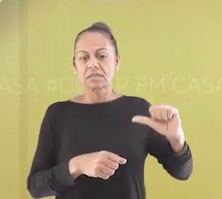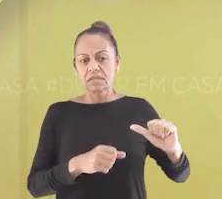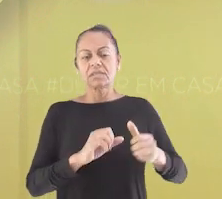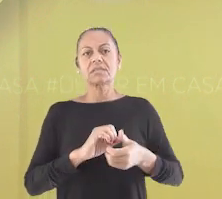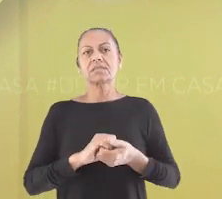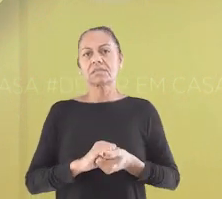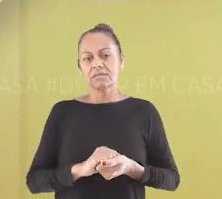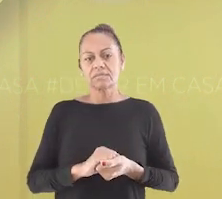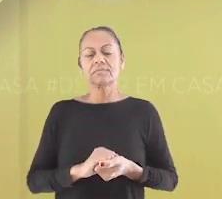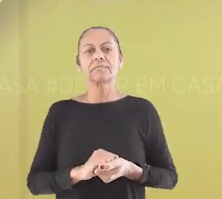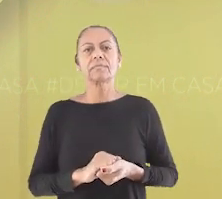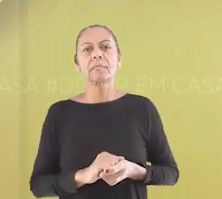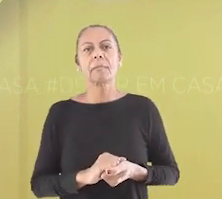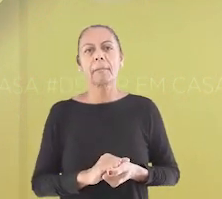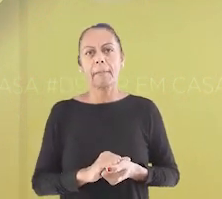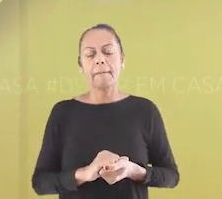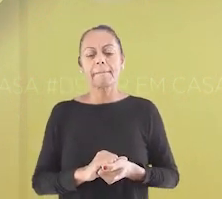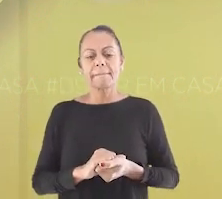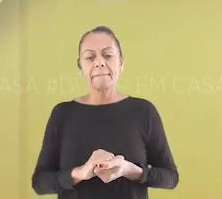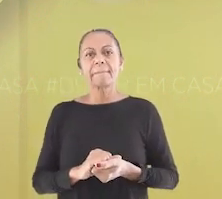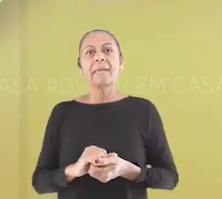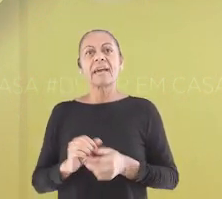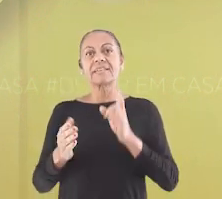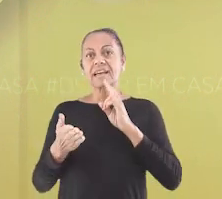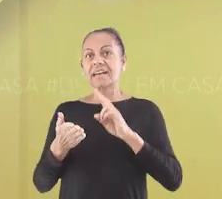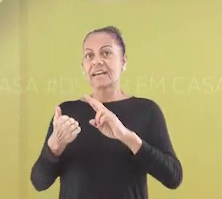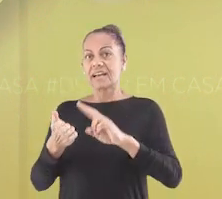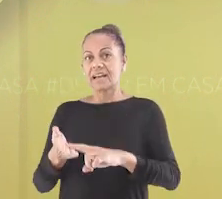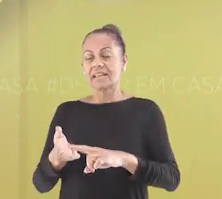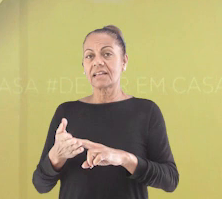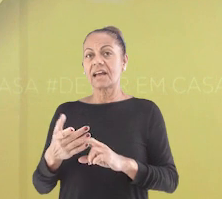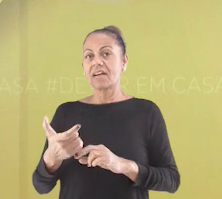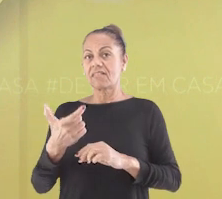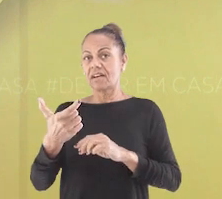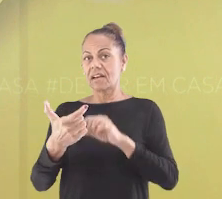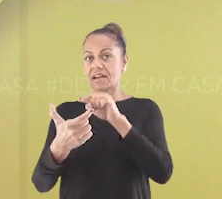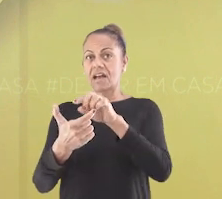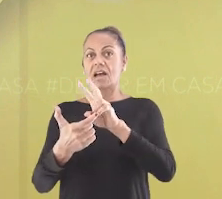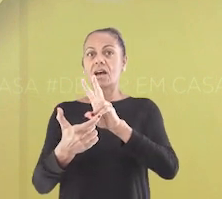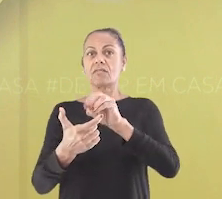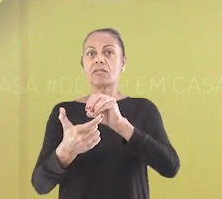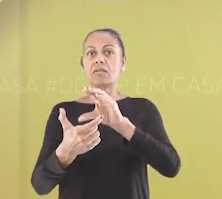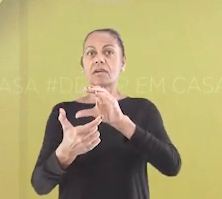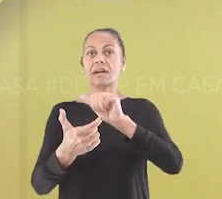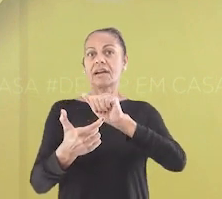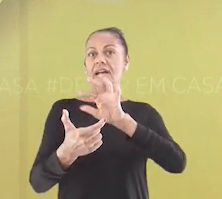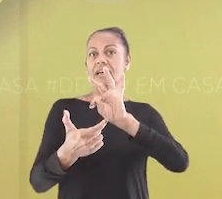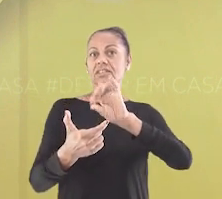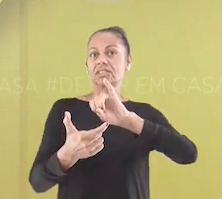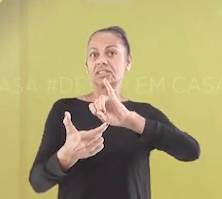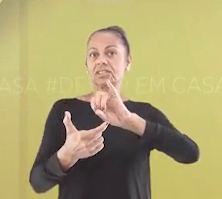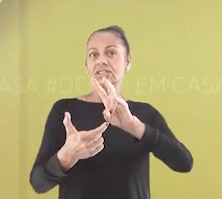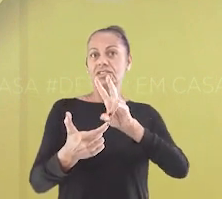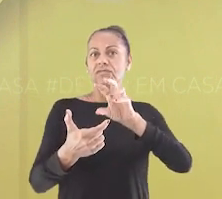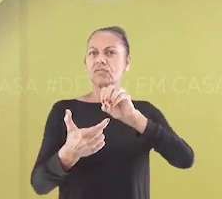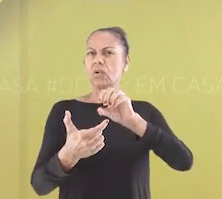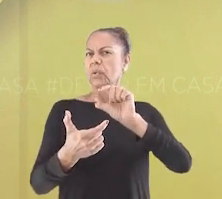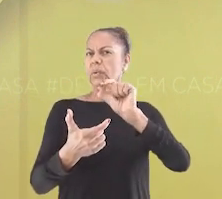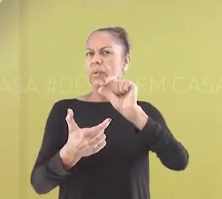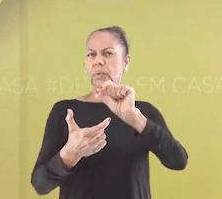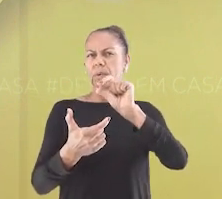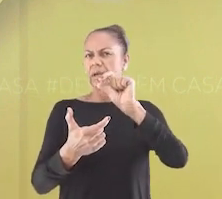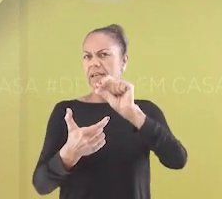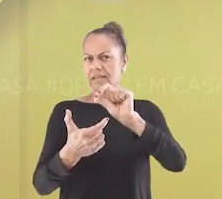ao editor-chefe da revista Época, cumprimentando. Essa parte da carta é chamada de vocativo. Vamos relembrar rapidinho esse